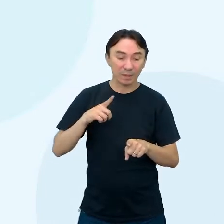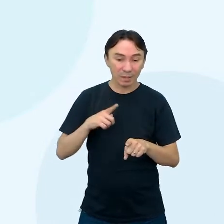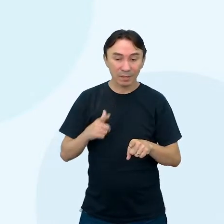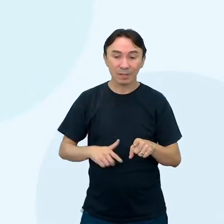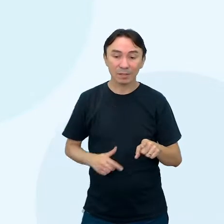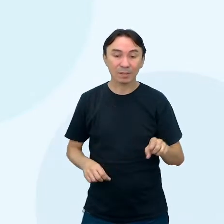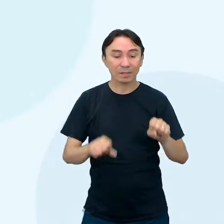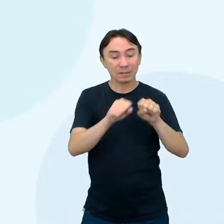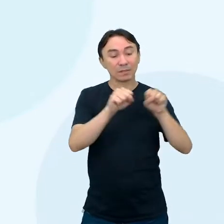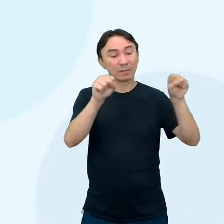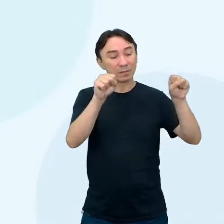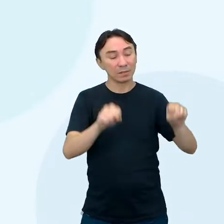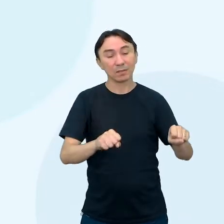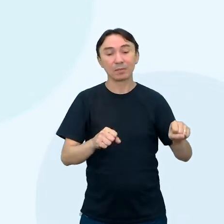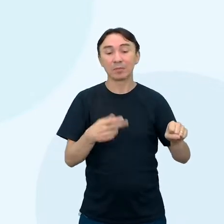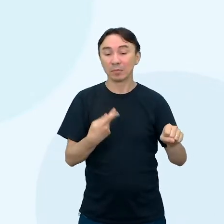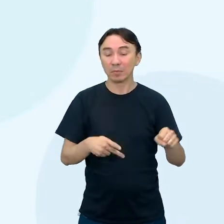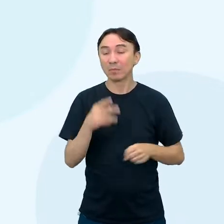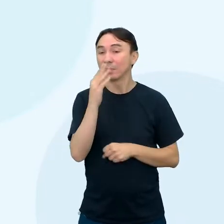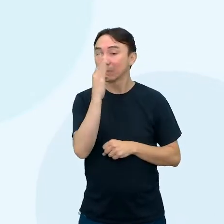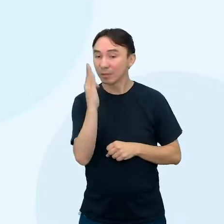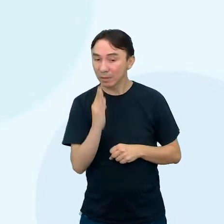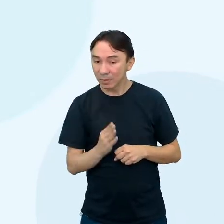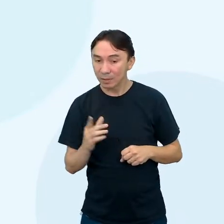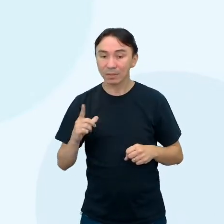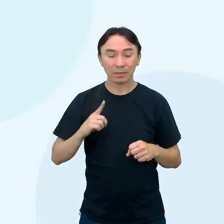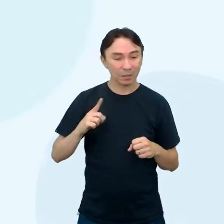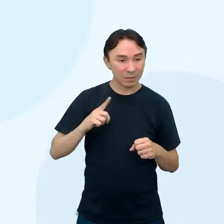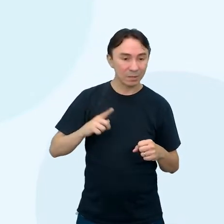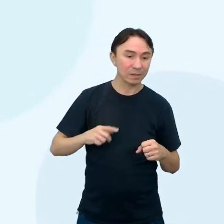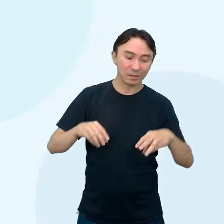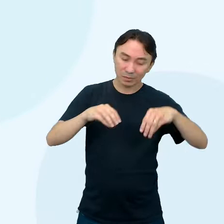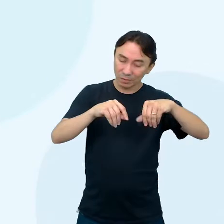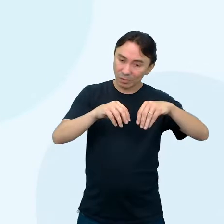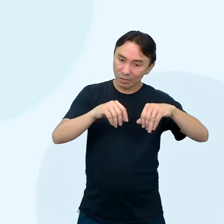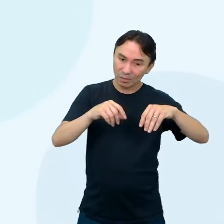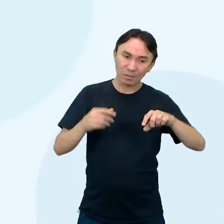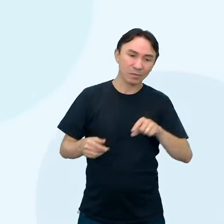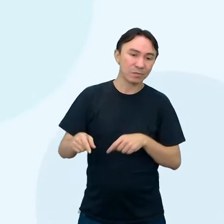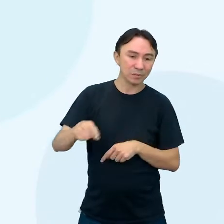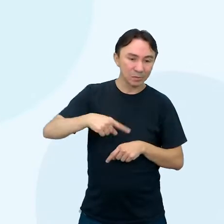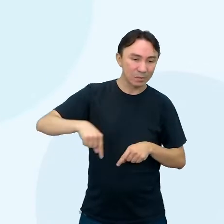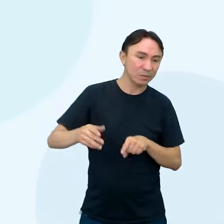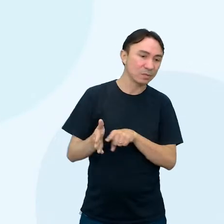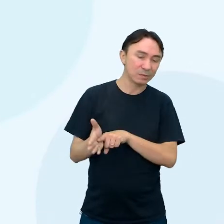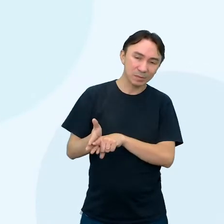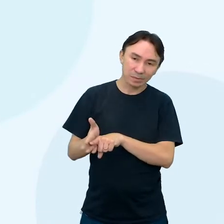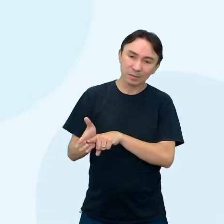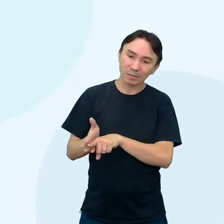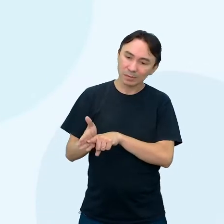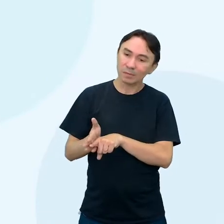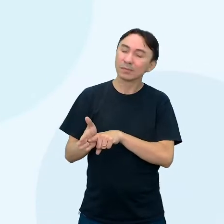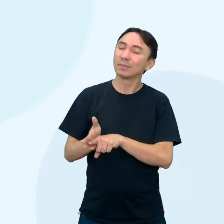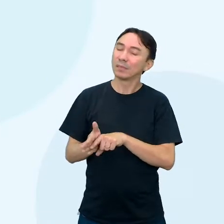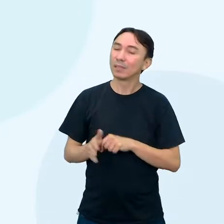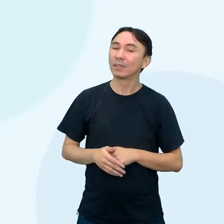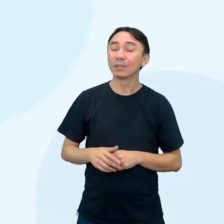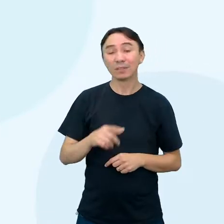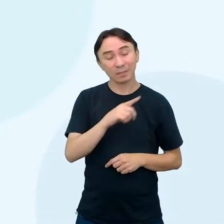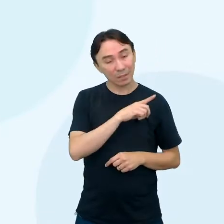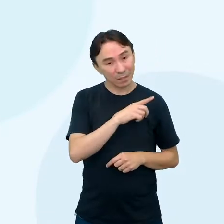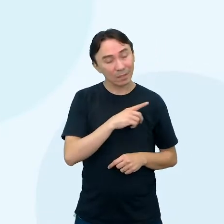do Sistema Brasileiro de Classificação dos Solos. Pois é, professora, a gente tem um sistema de classificação